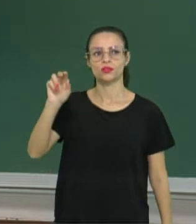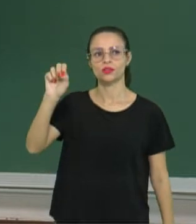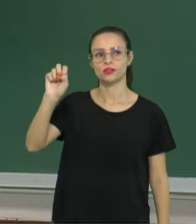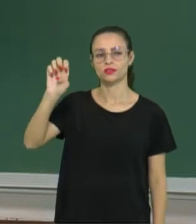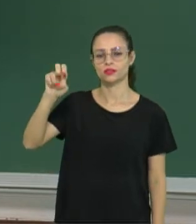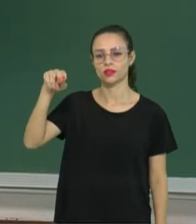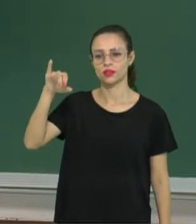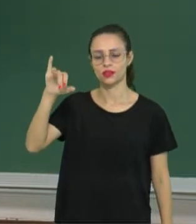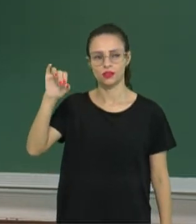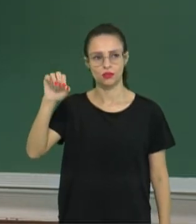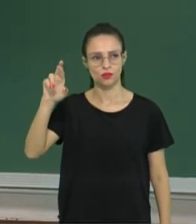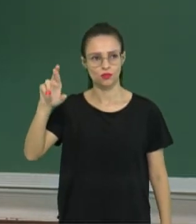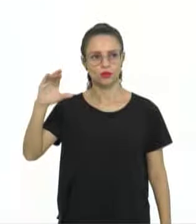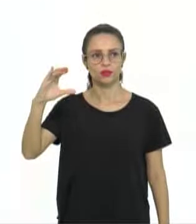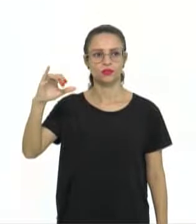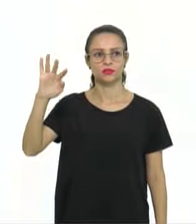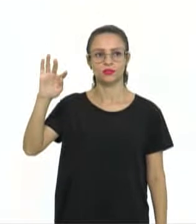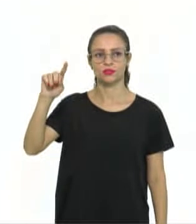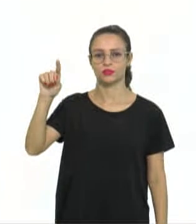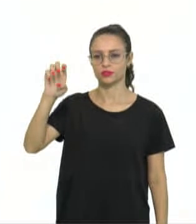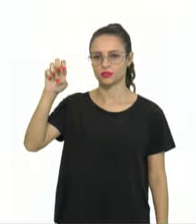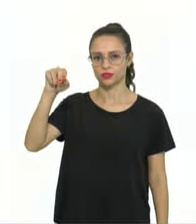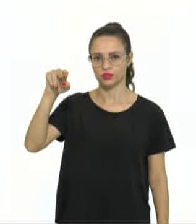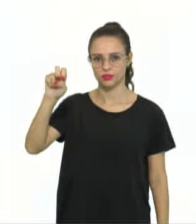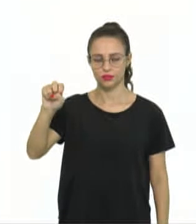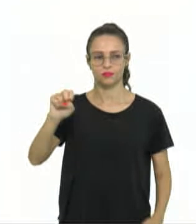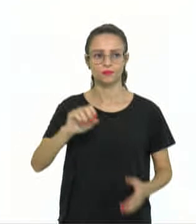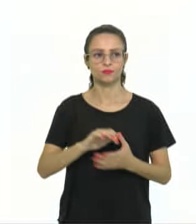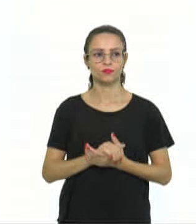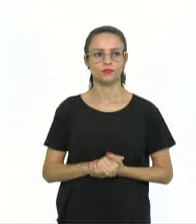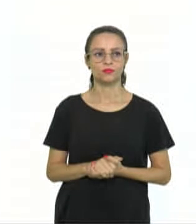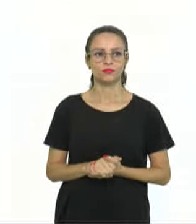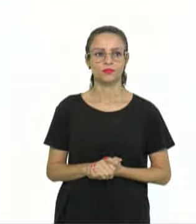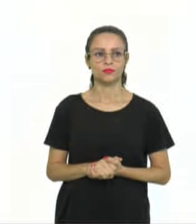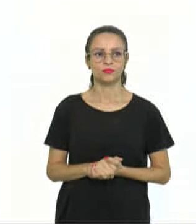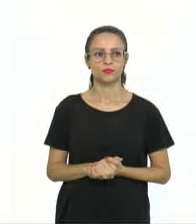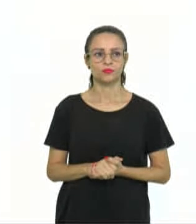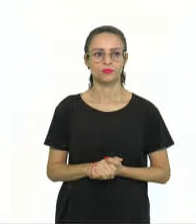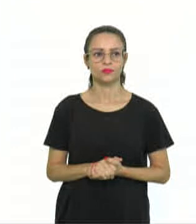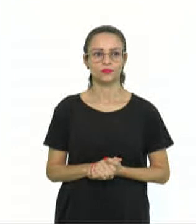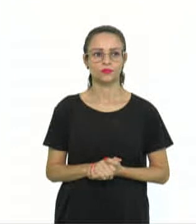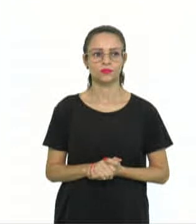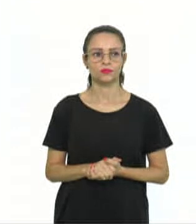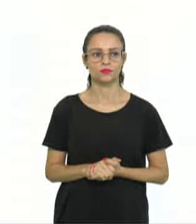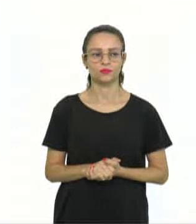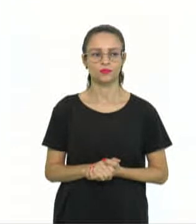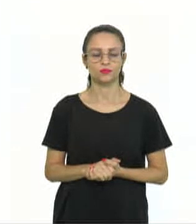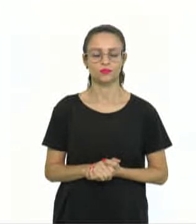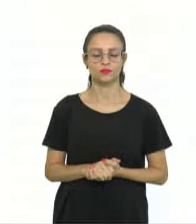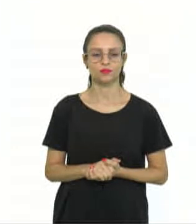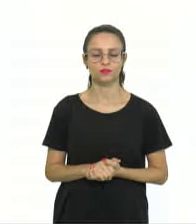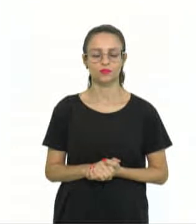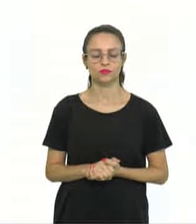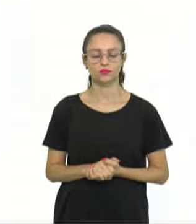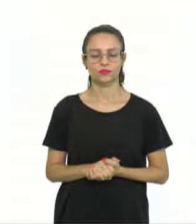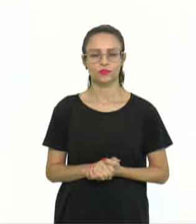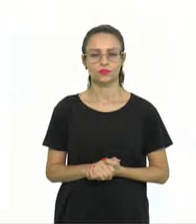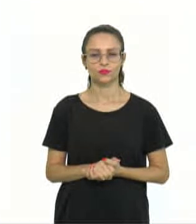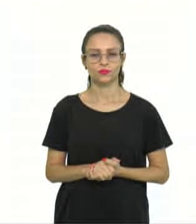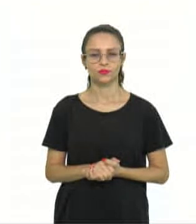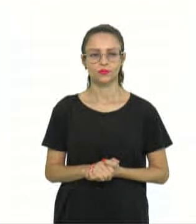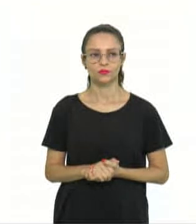senior citizens. Most hearing impaired people can read lips, speak clearly, but don't shout